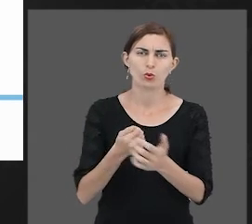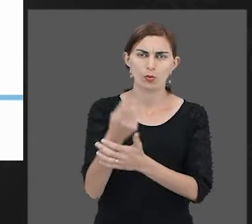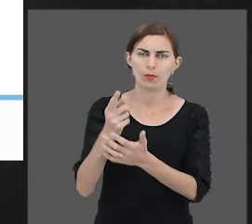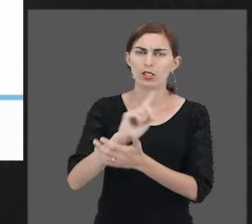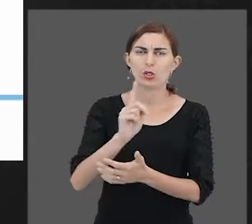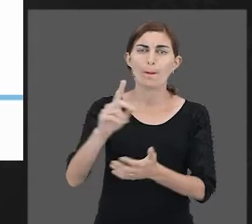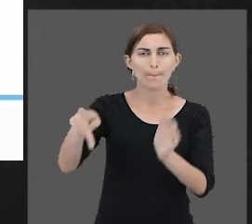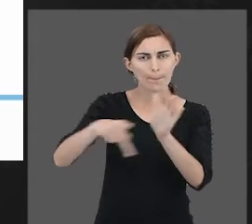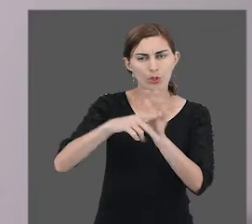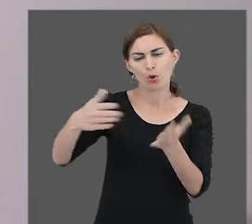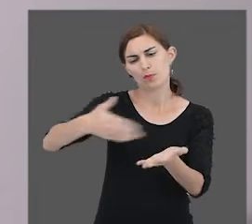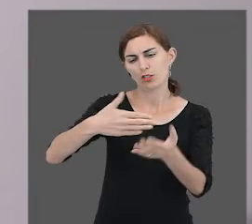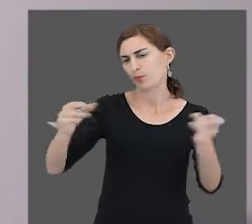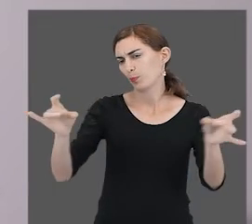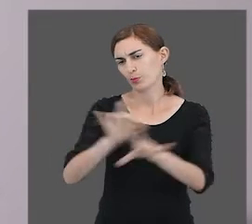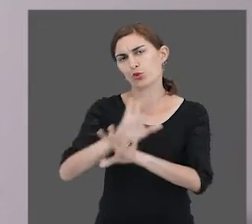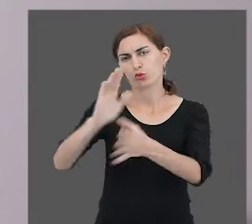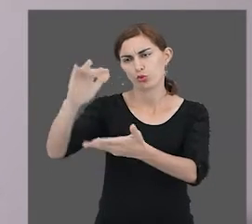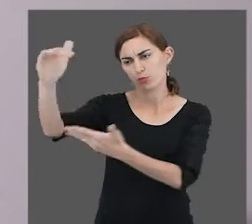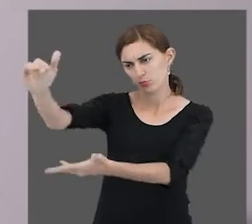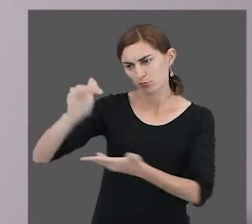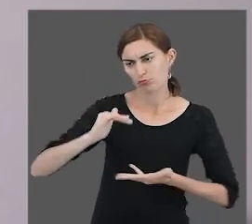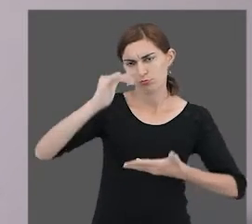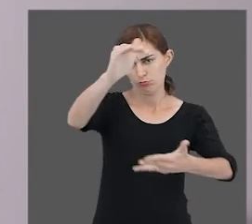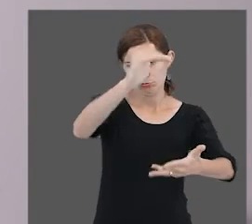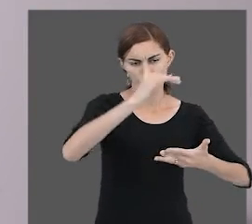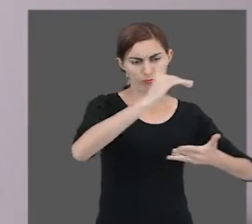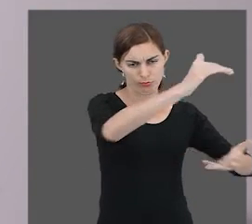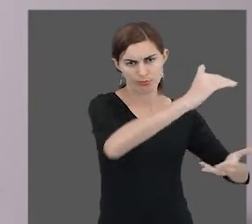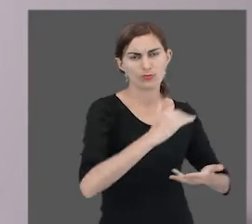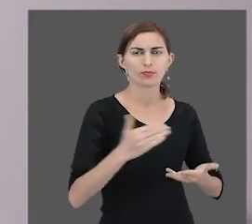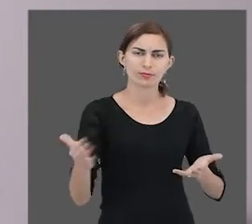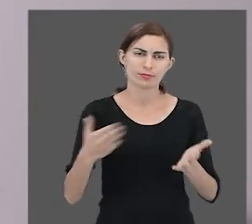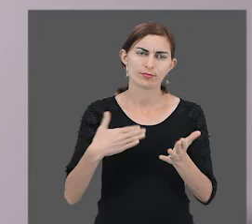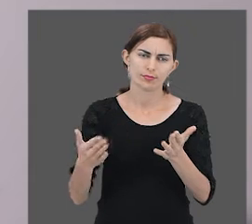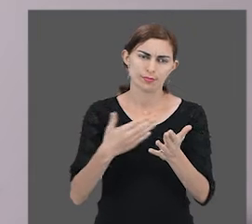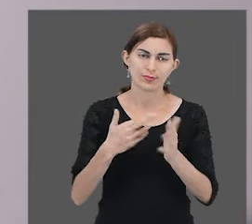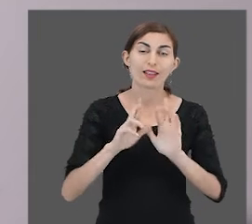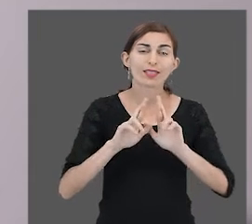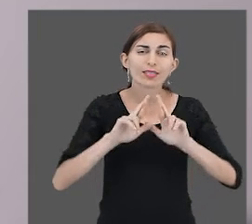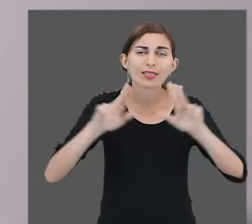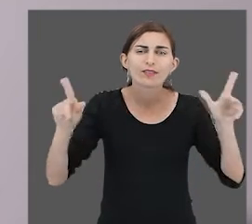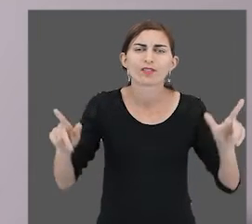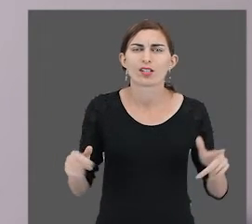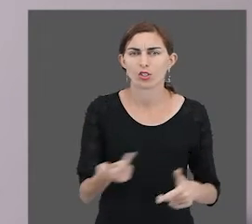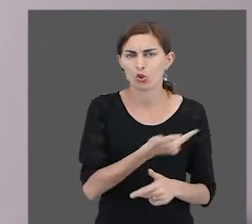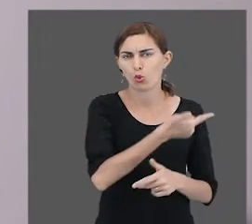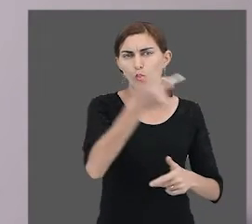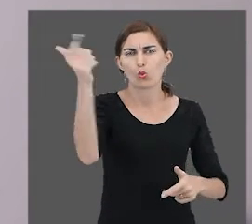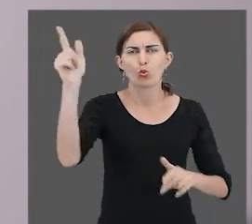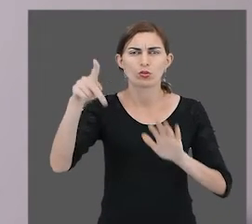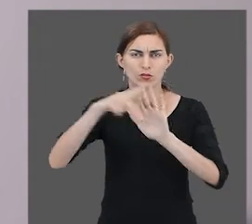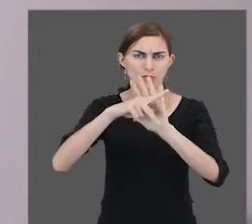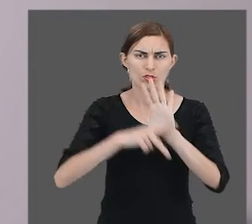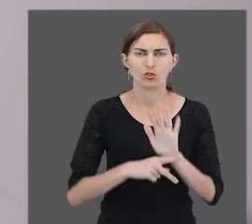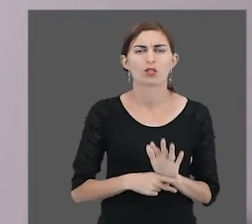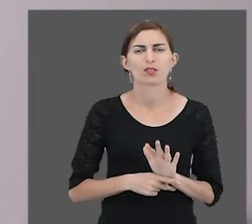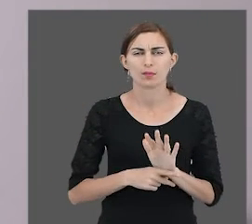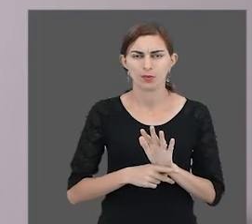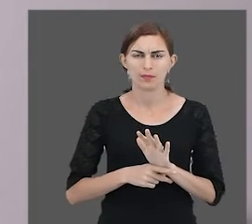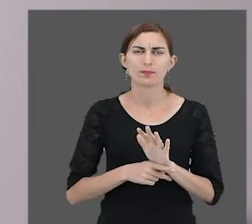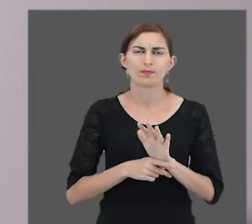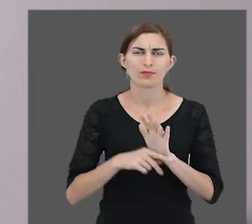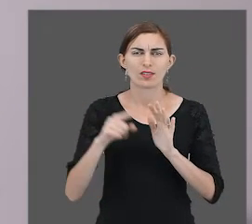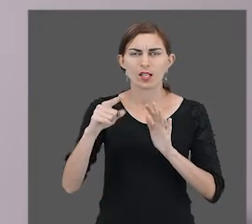uma transferência direta e, diferentemente dos outros programas, ele é baseado numa